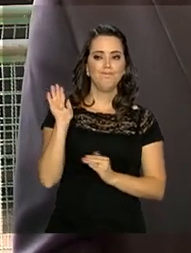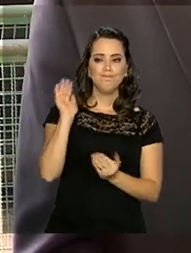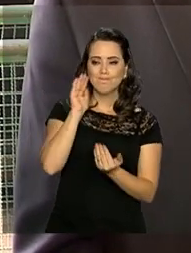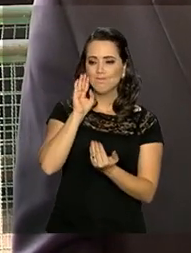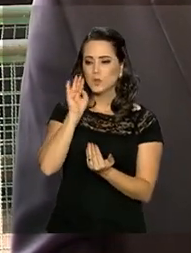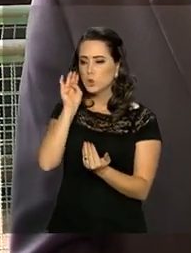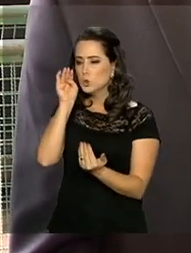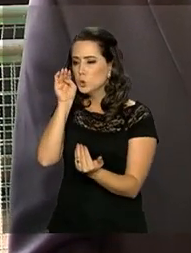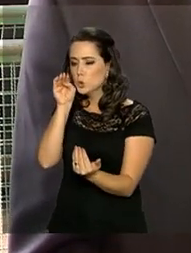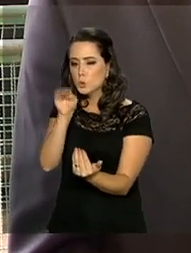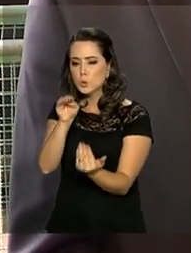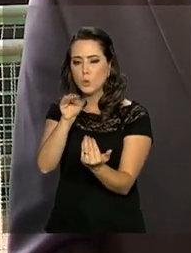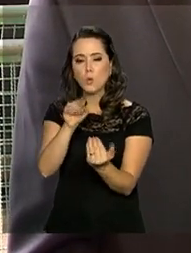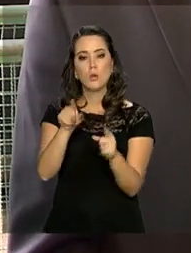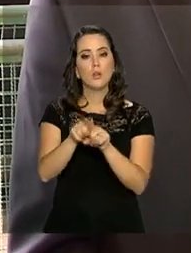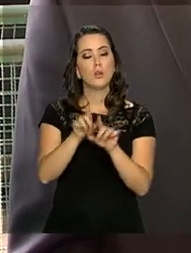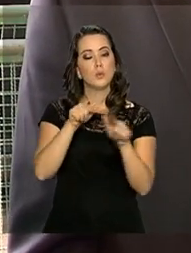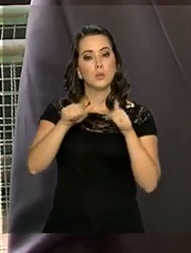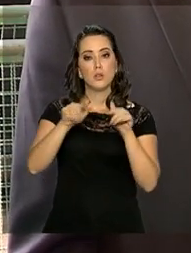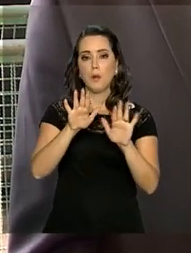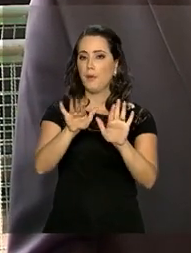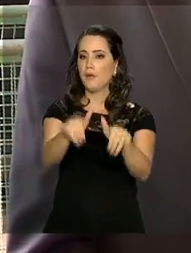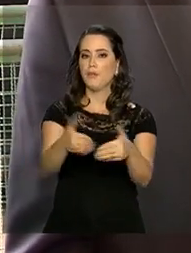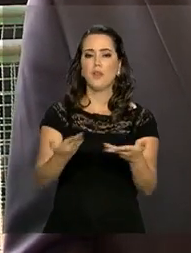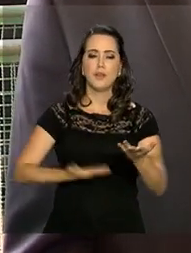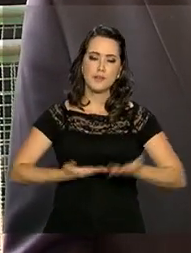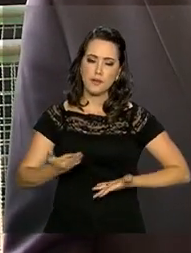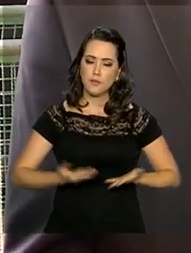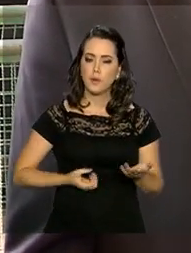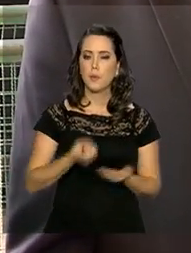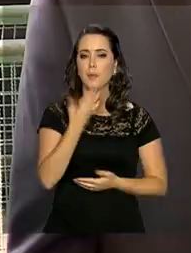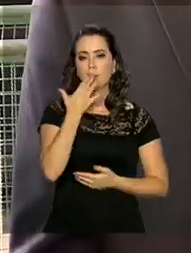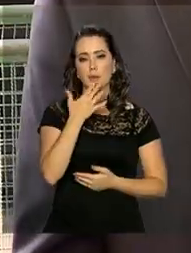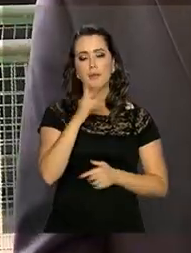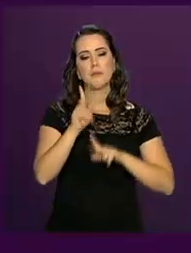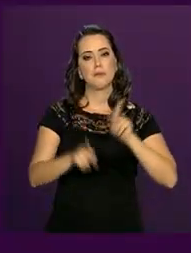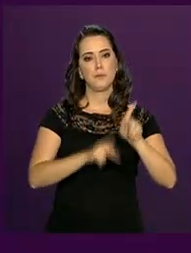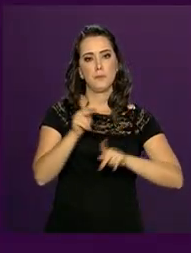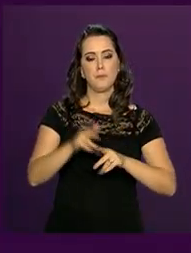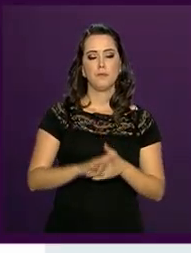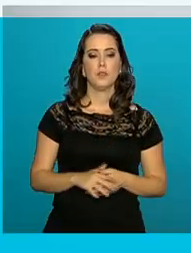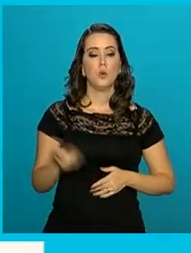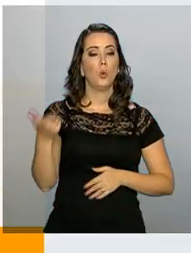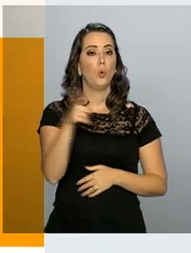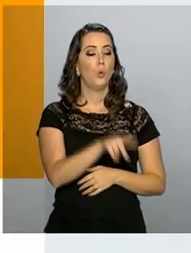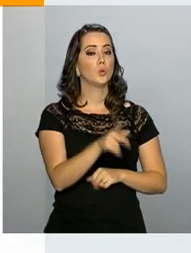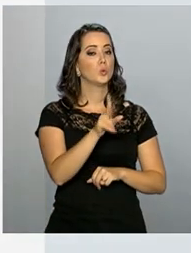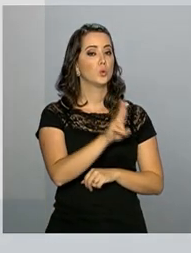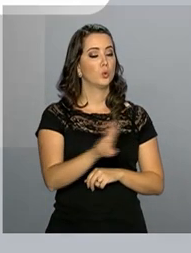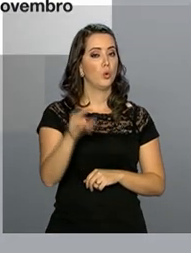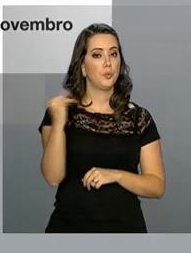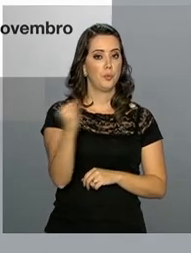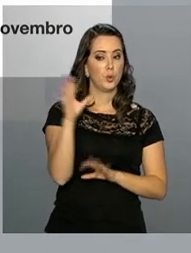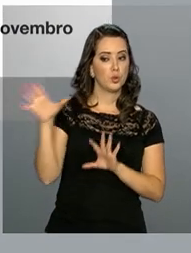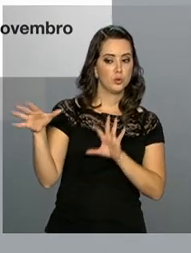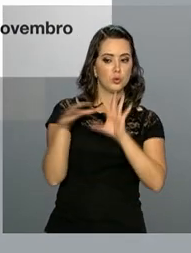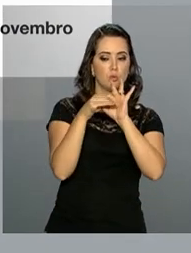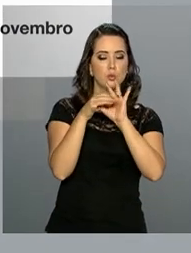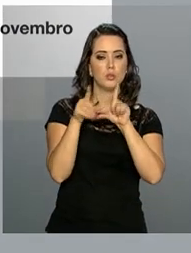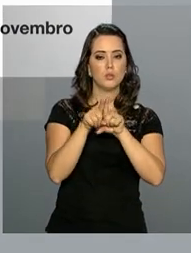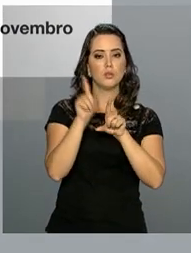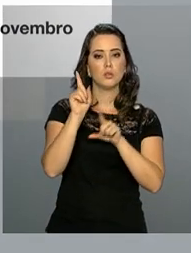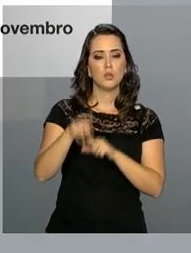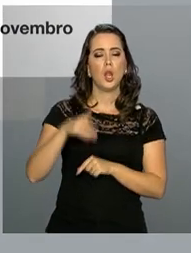olhando para a sua atividade fim, que é servir bem a população. Outro nome que vai compor a equipe é o